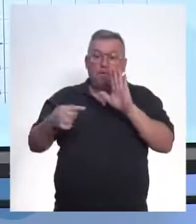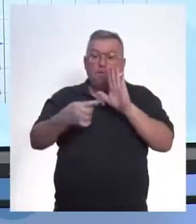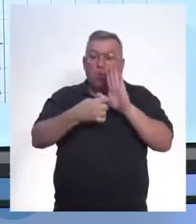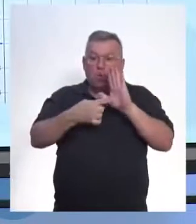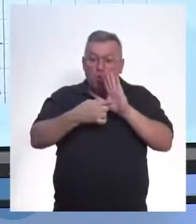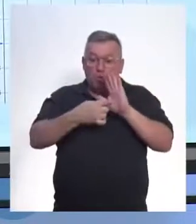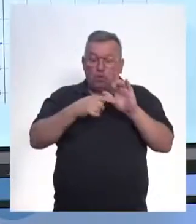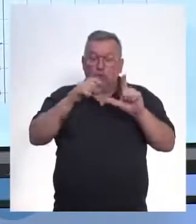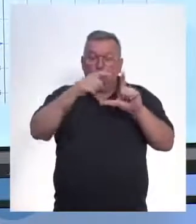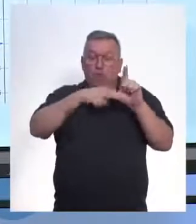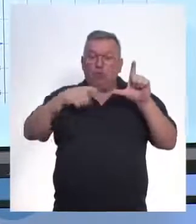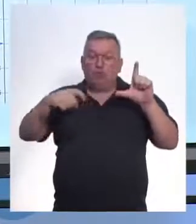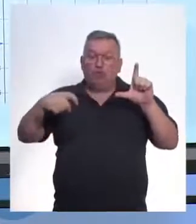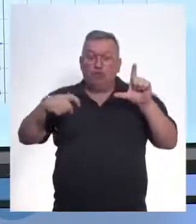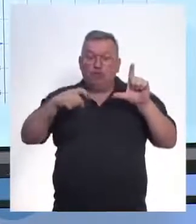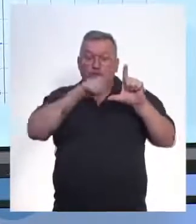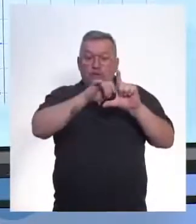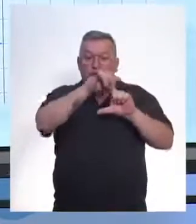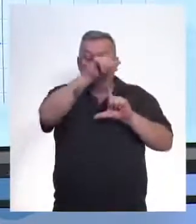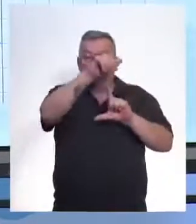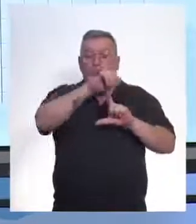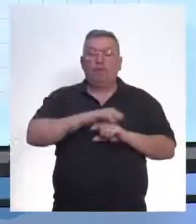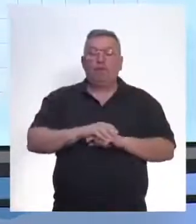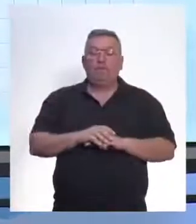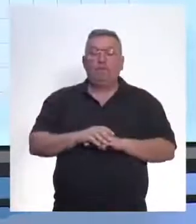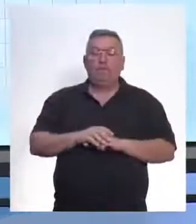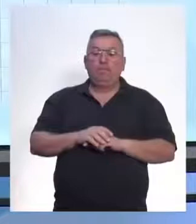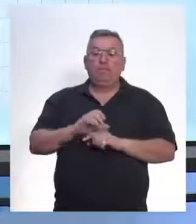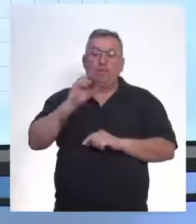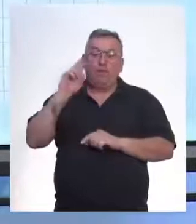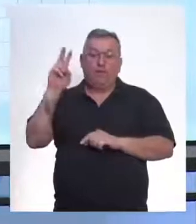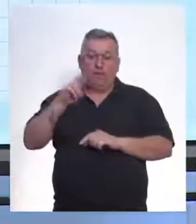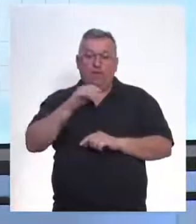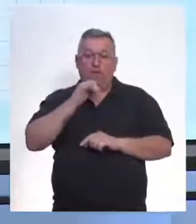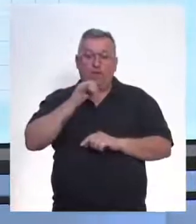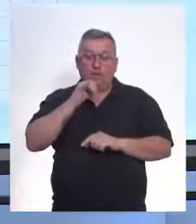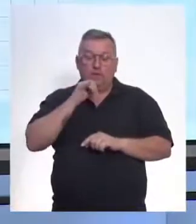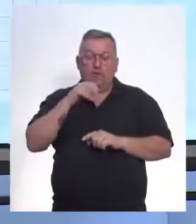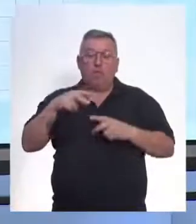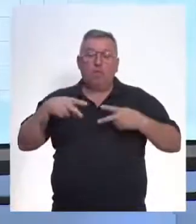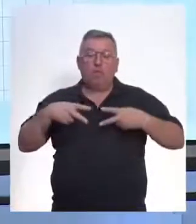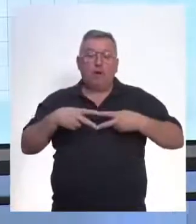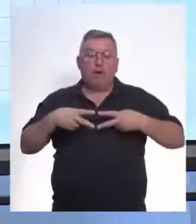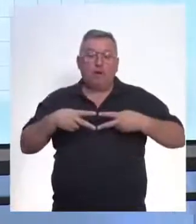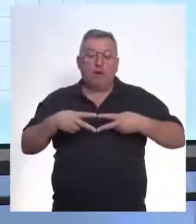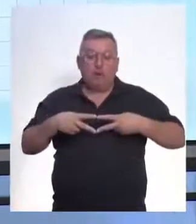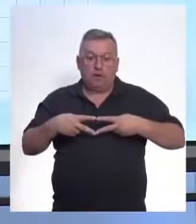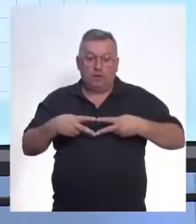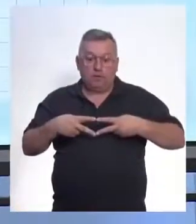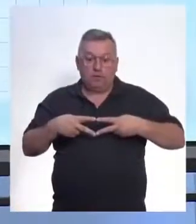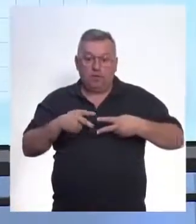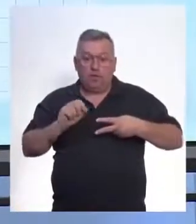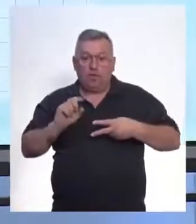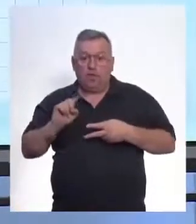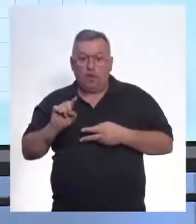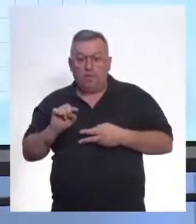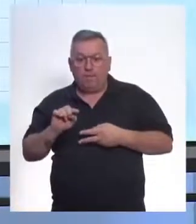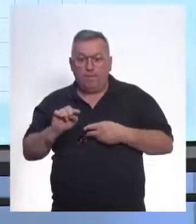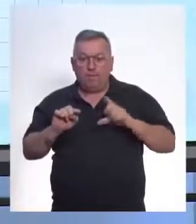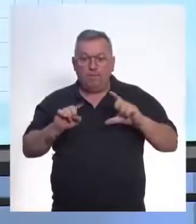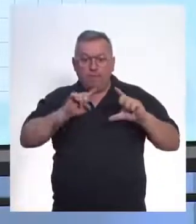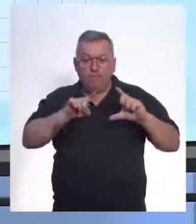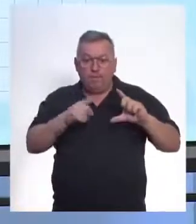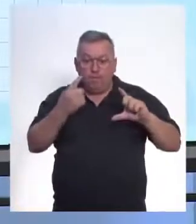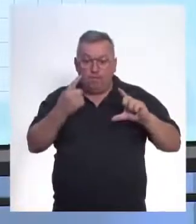no eixo X e no eixo Y. Então, se eu olho lá o primeiro par ordenado, qual que é ele?